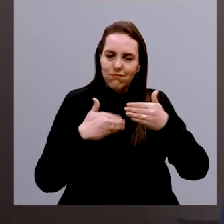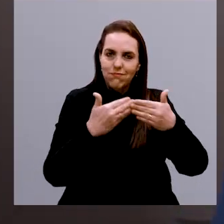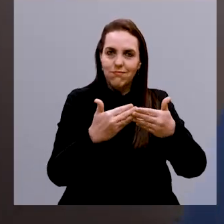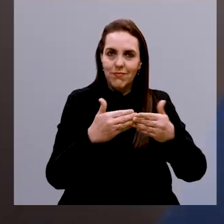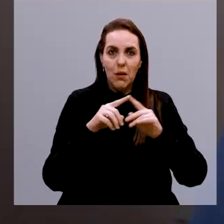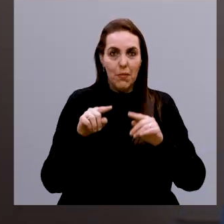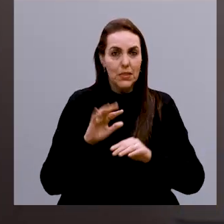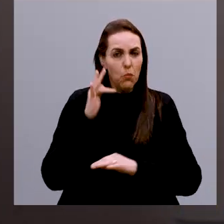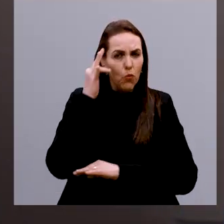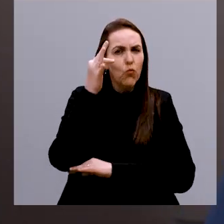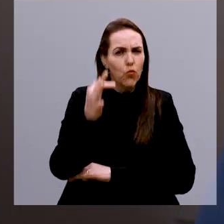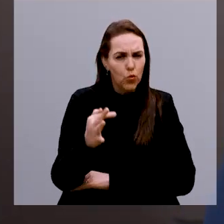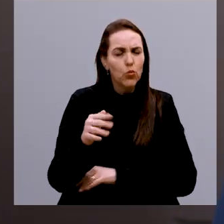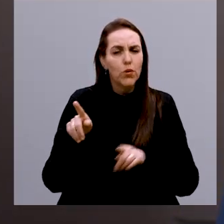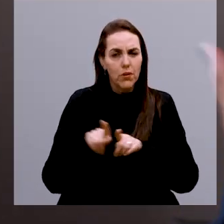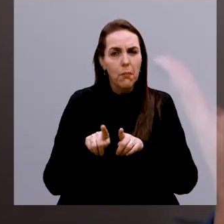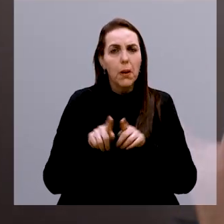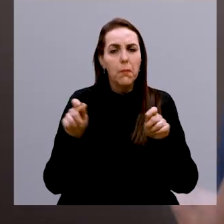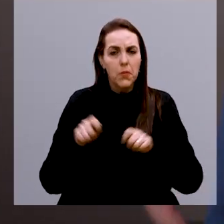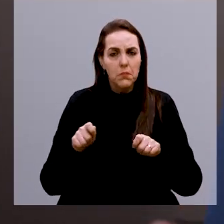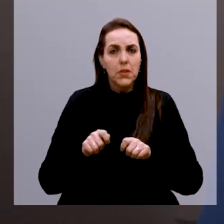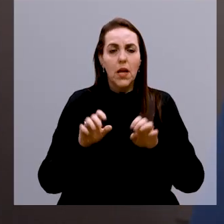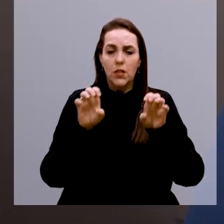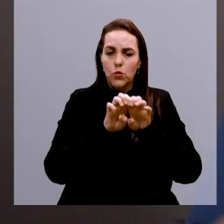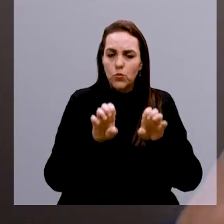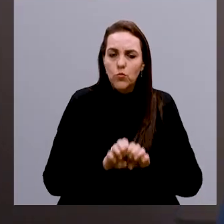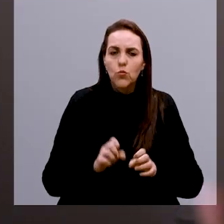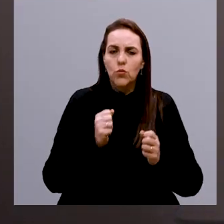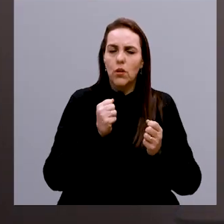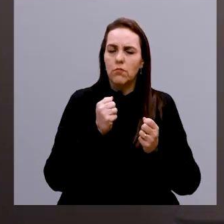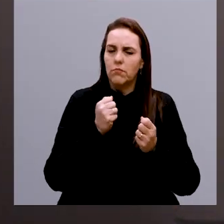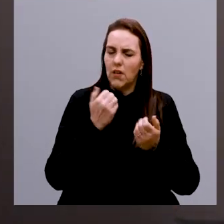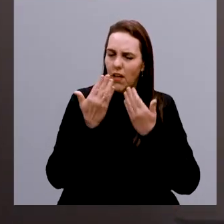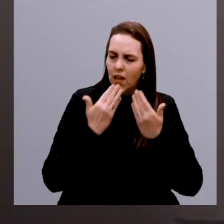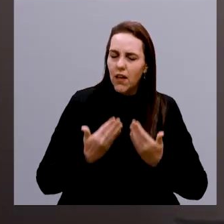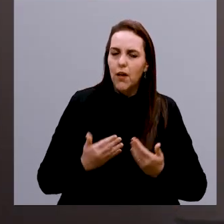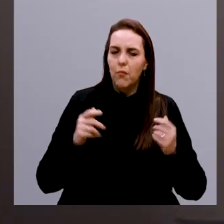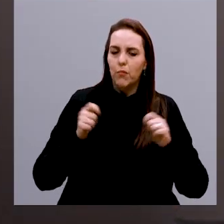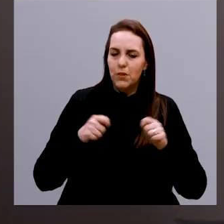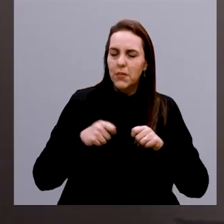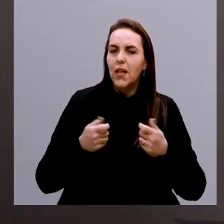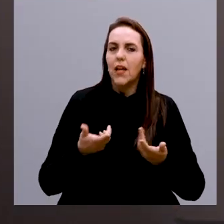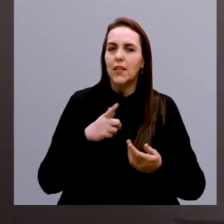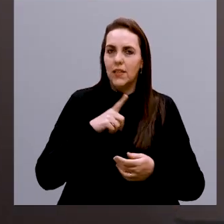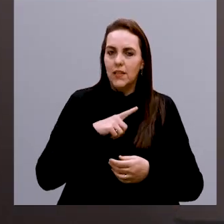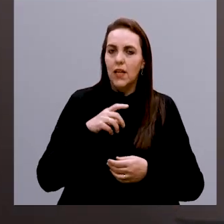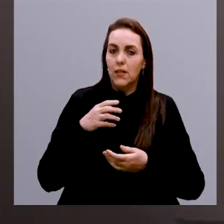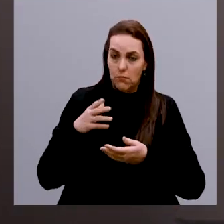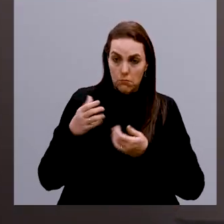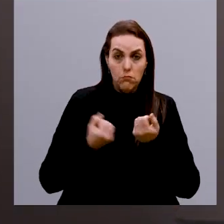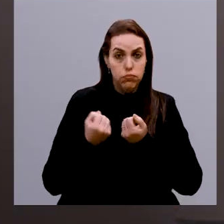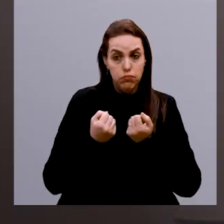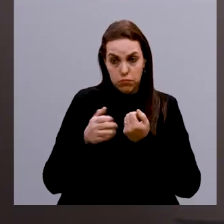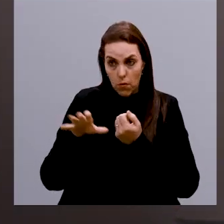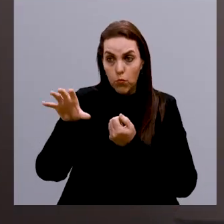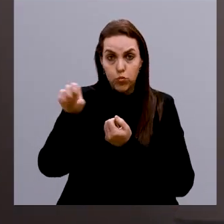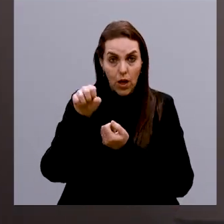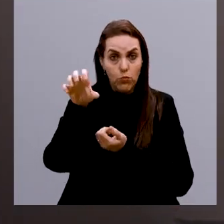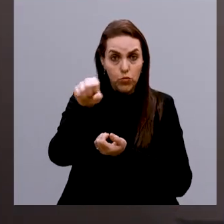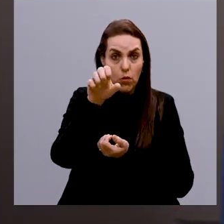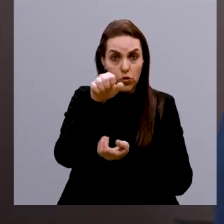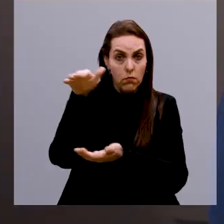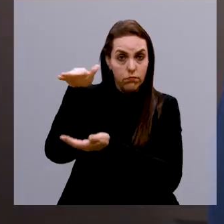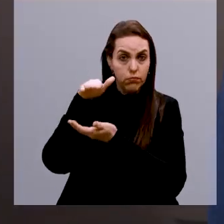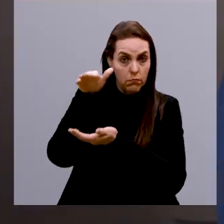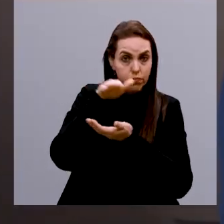né? Mas para que daqui a um tempo a gente também possa estruturar, avaliar a possibilidade de buscar, de ir até as